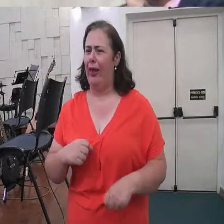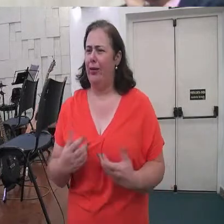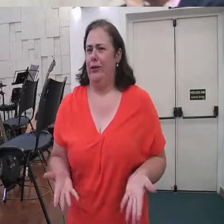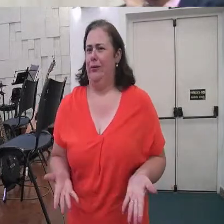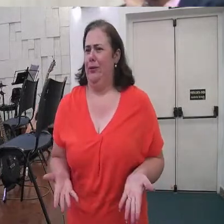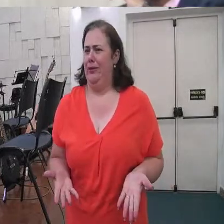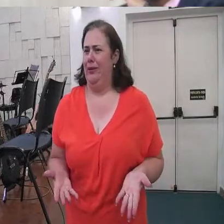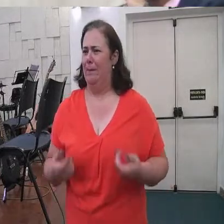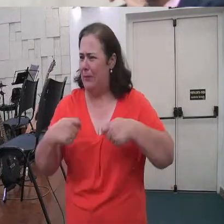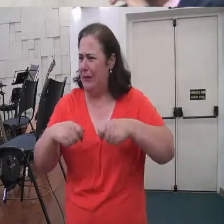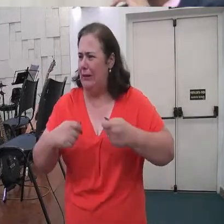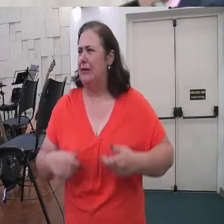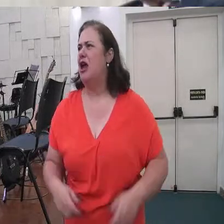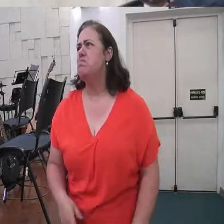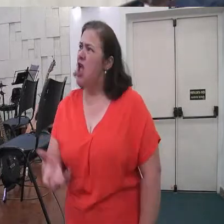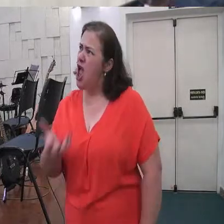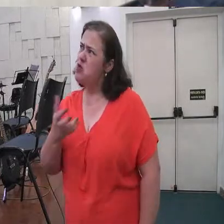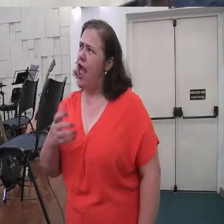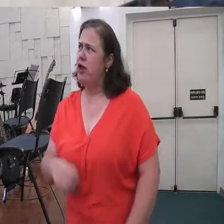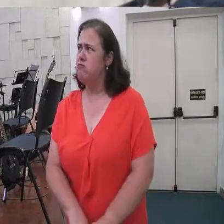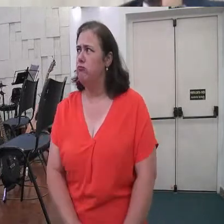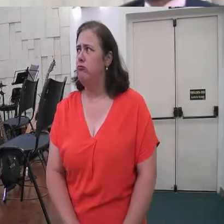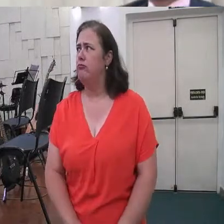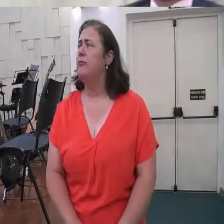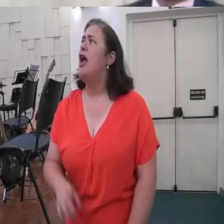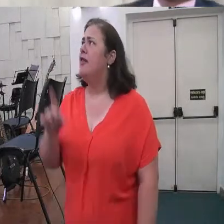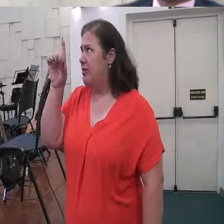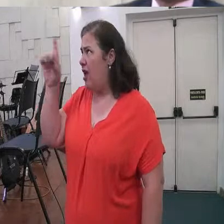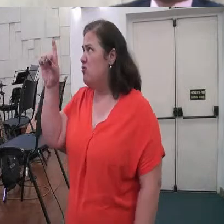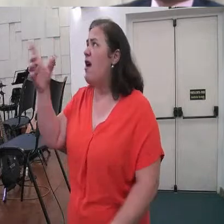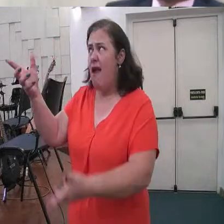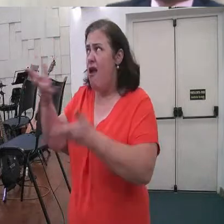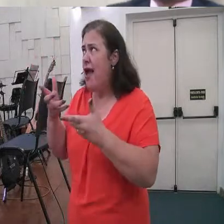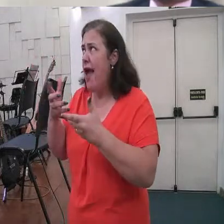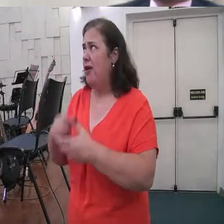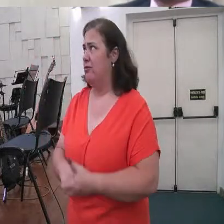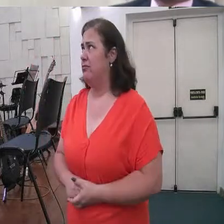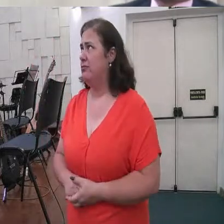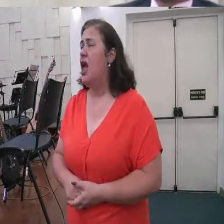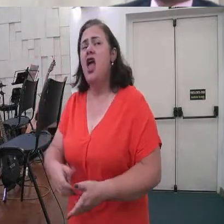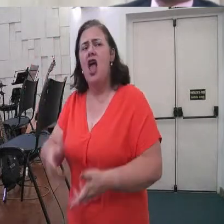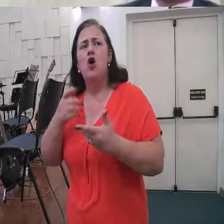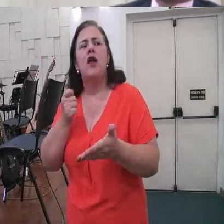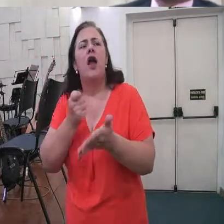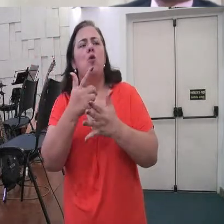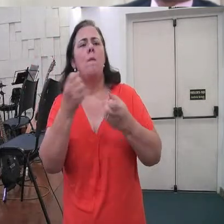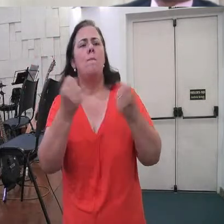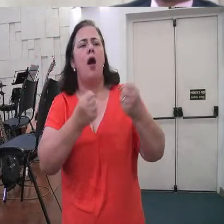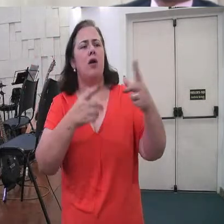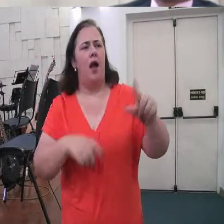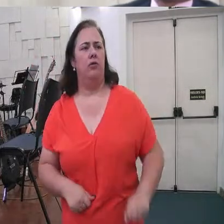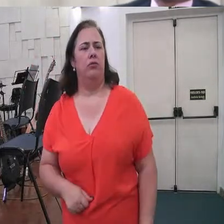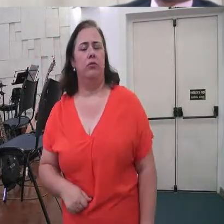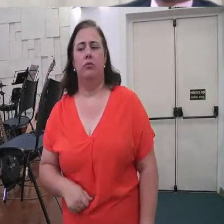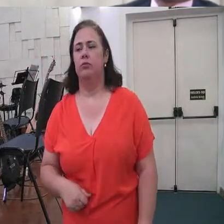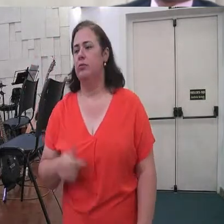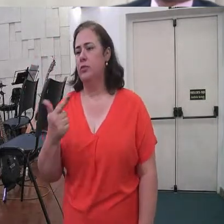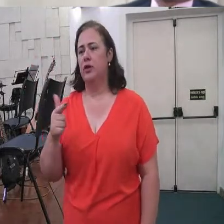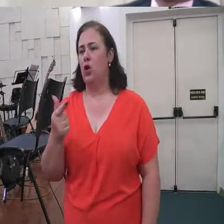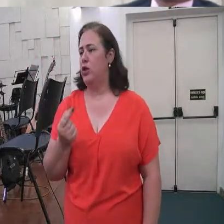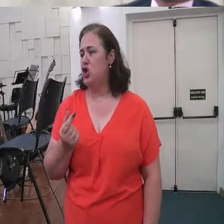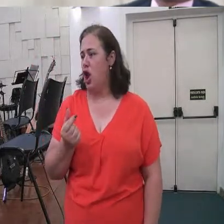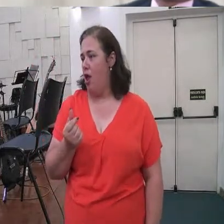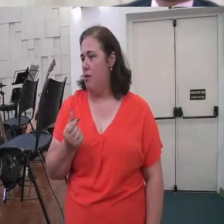Basta dizer eu quero e tudo será resolvido. Gritam, batem o pé e se não conseguem o que querem,